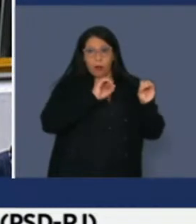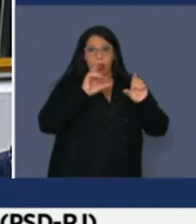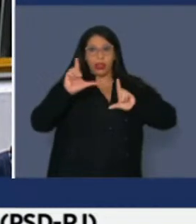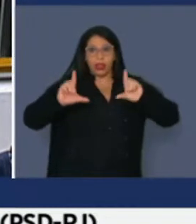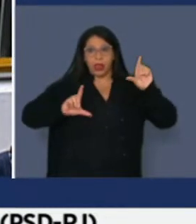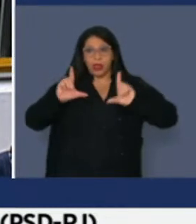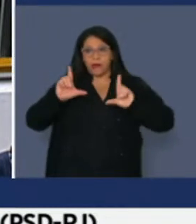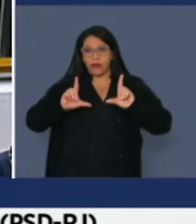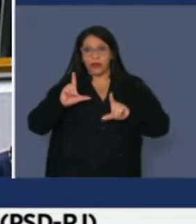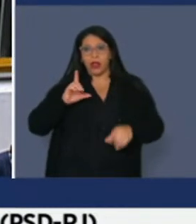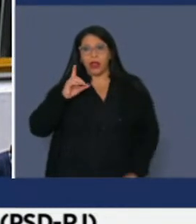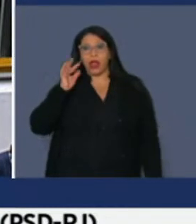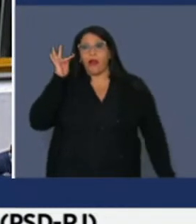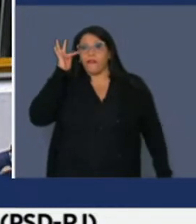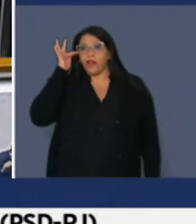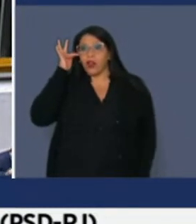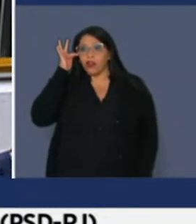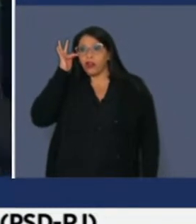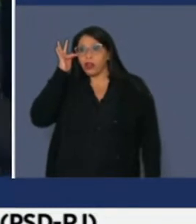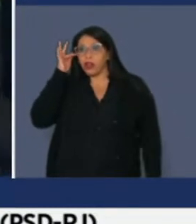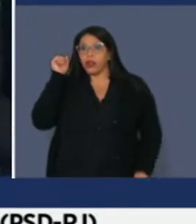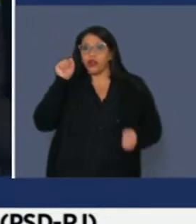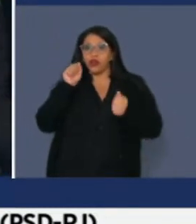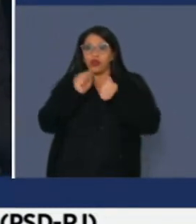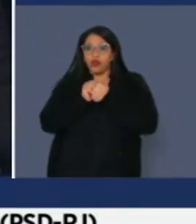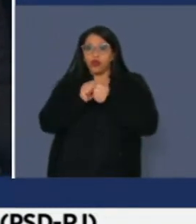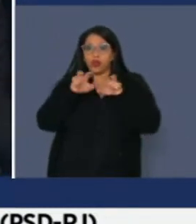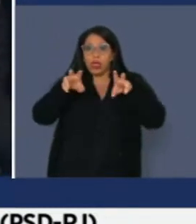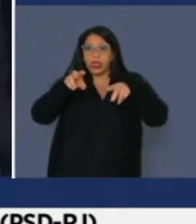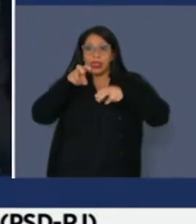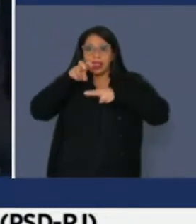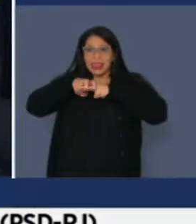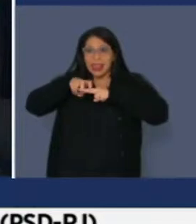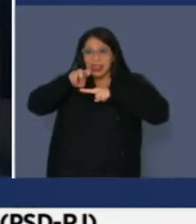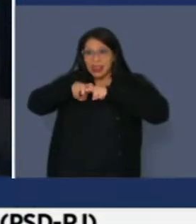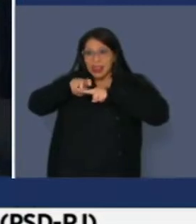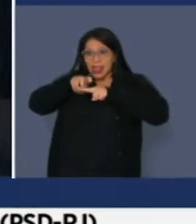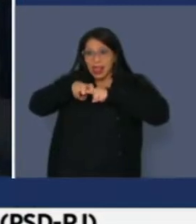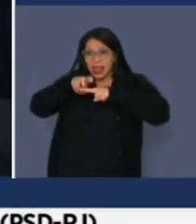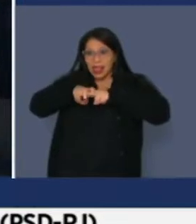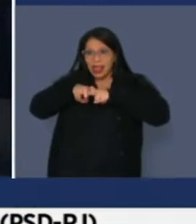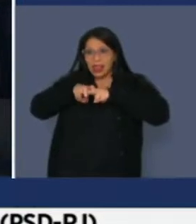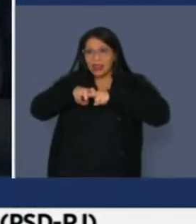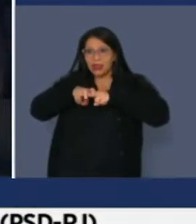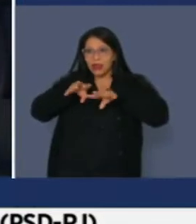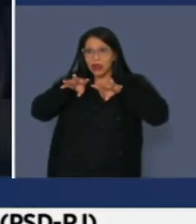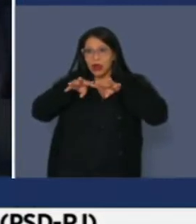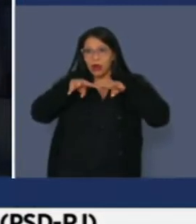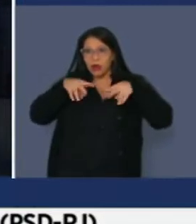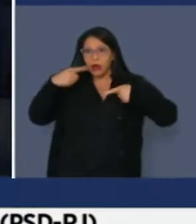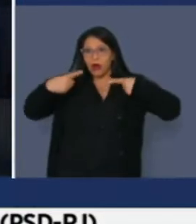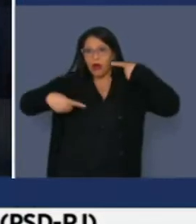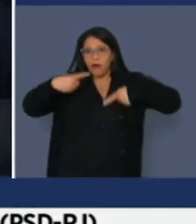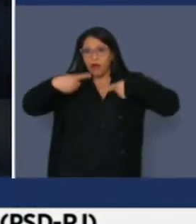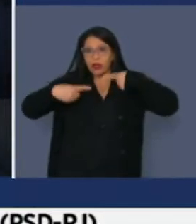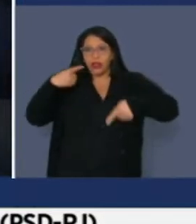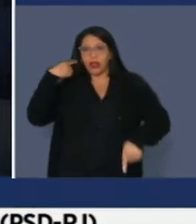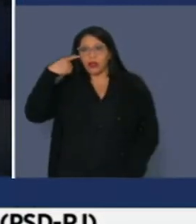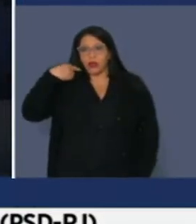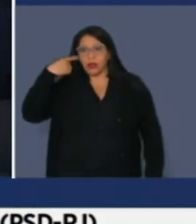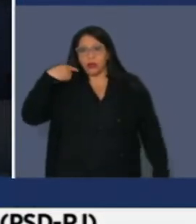deputada Flor de Lis nas poltronas que ficam ao redor do plenário, conversando com um dos advogados